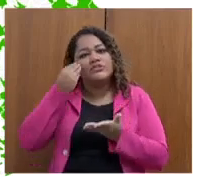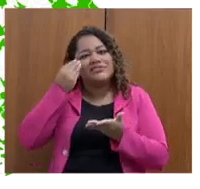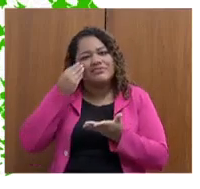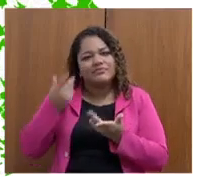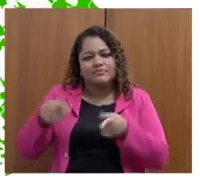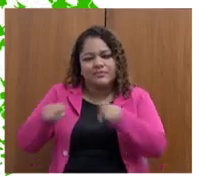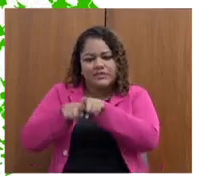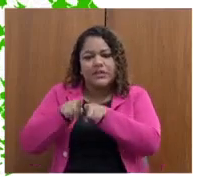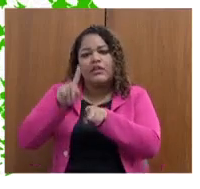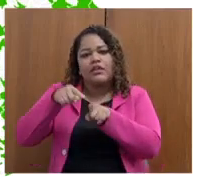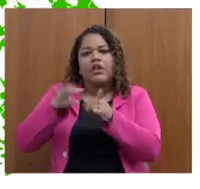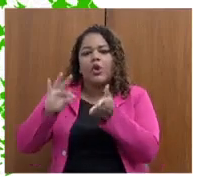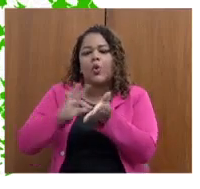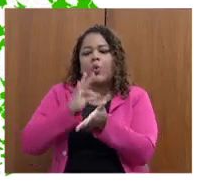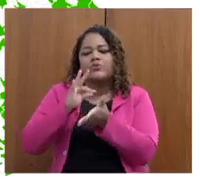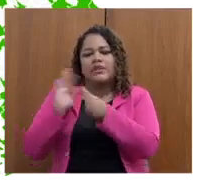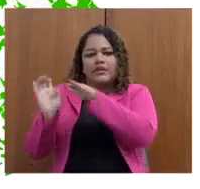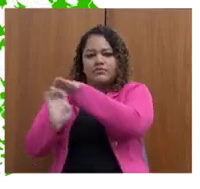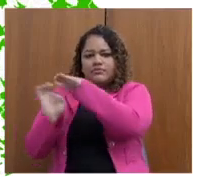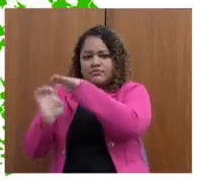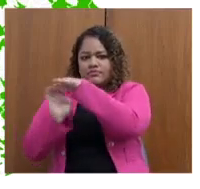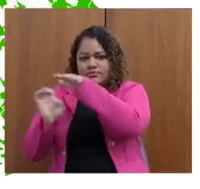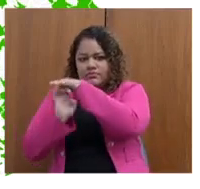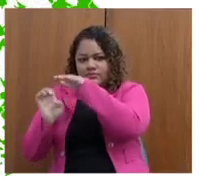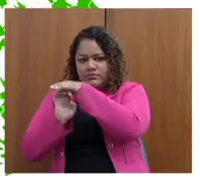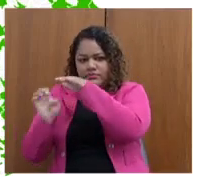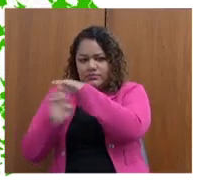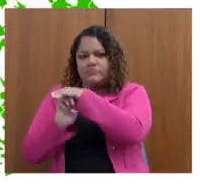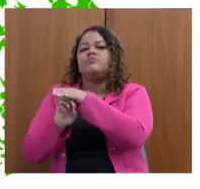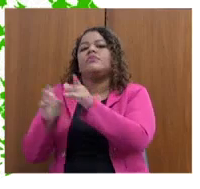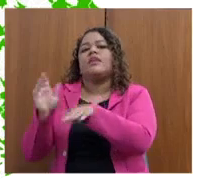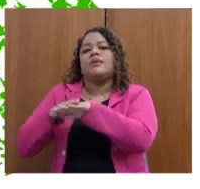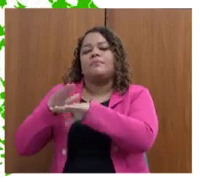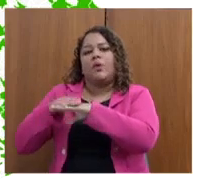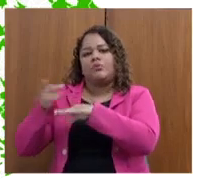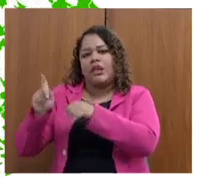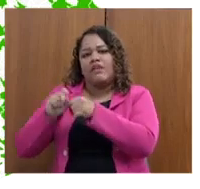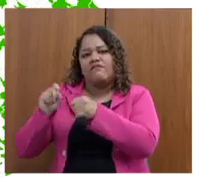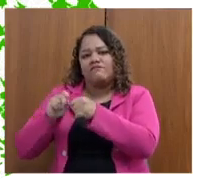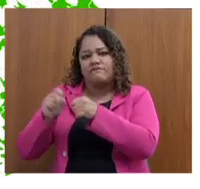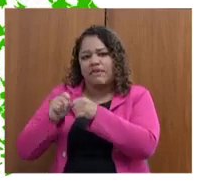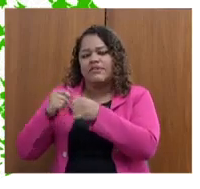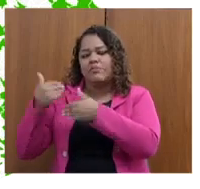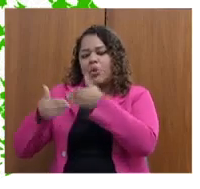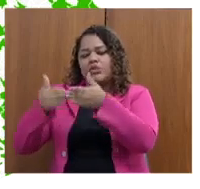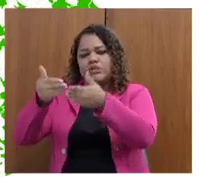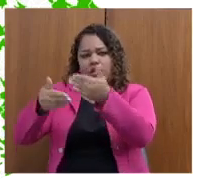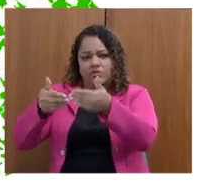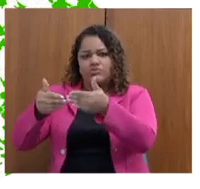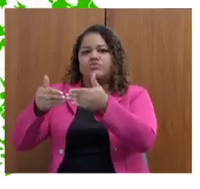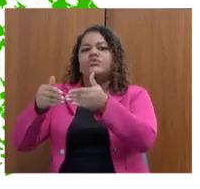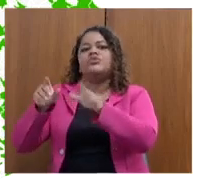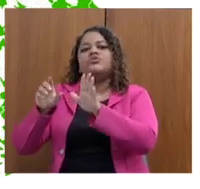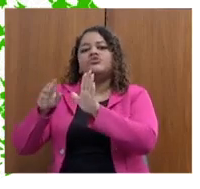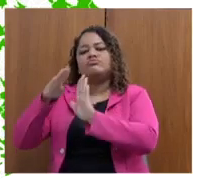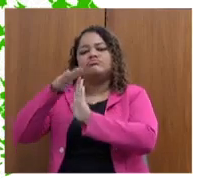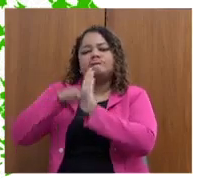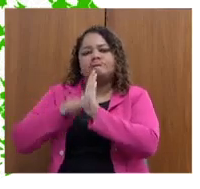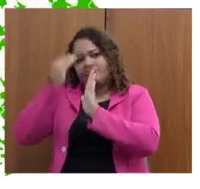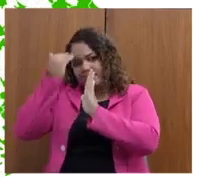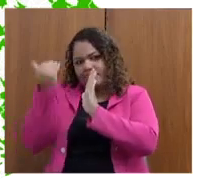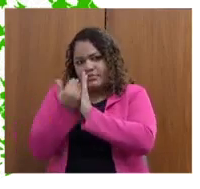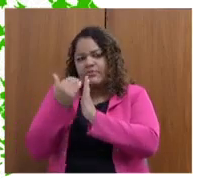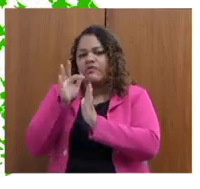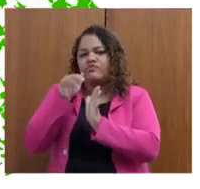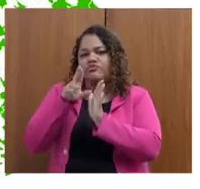é um contrato que a gente tem com uma empresa que faz os processos de regularização fundiária e nós temos também é os convênios com